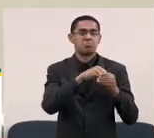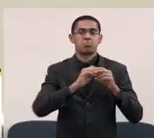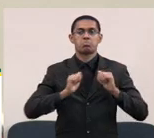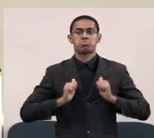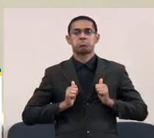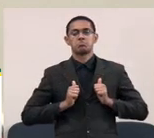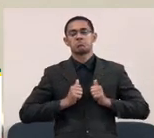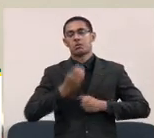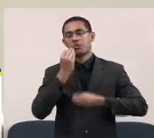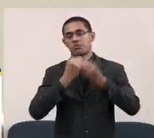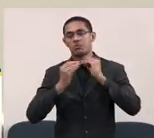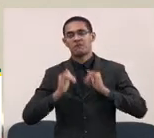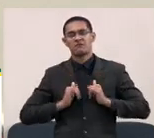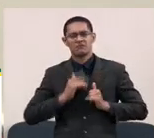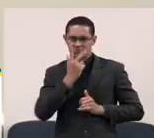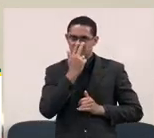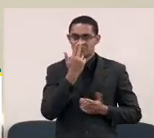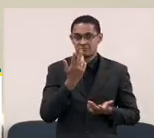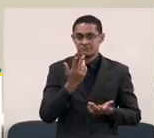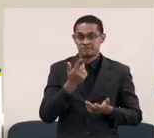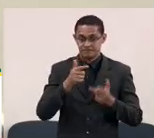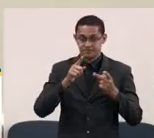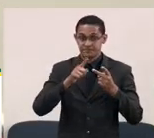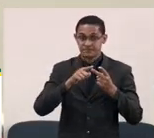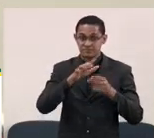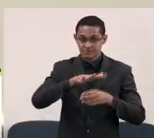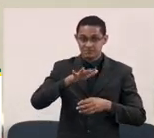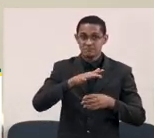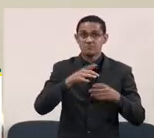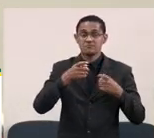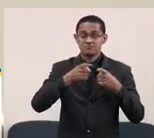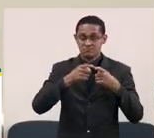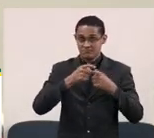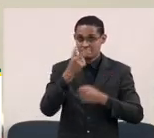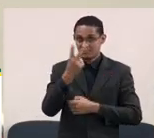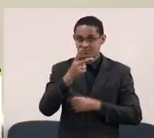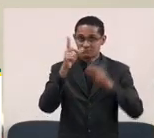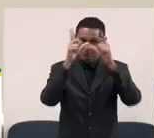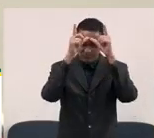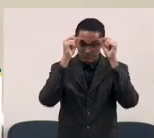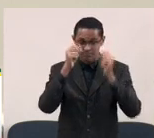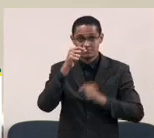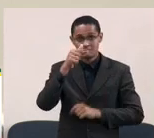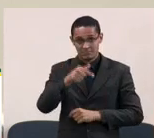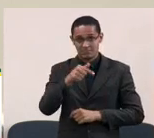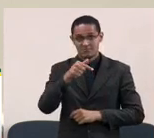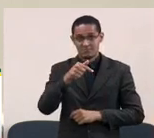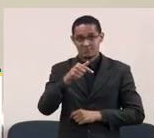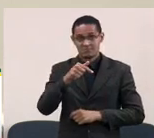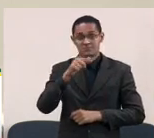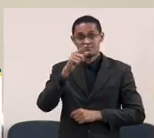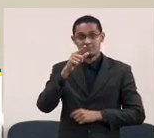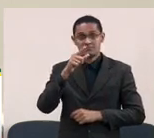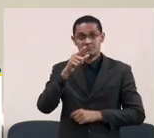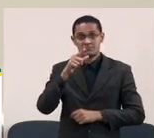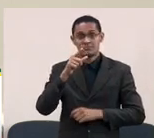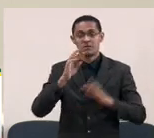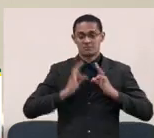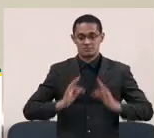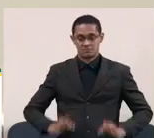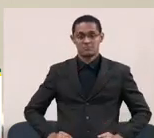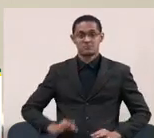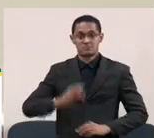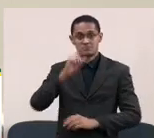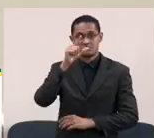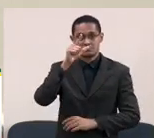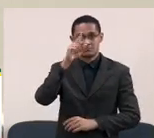aí. A área da saúde tem 2 médicos, 7 enfermeiros, 5 técnicos de enfermagem, atendimento básico de